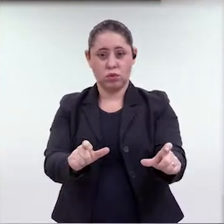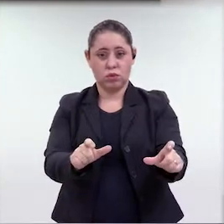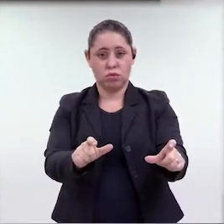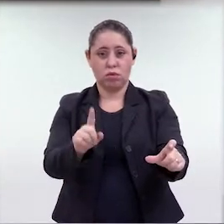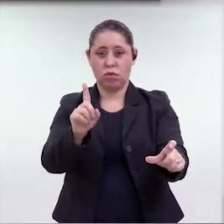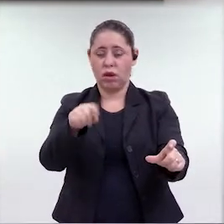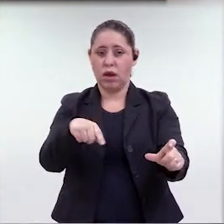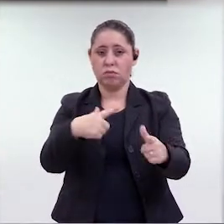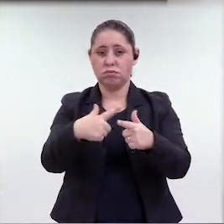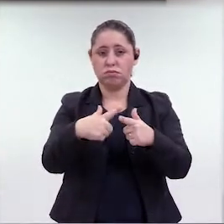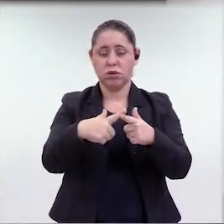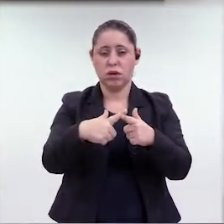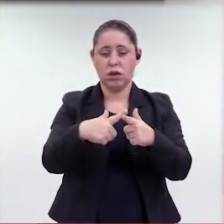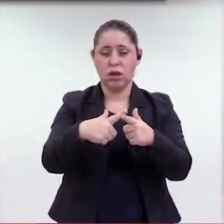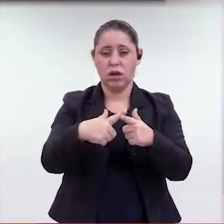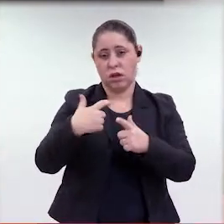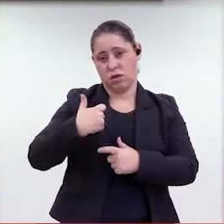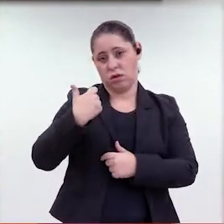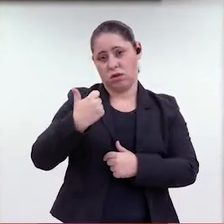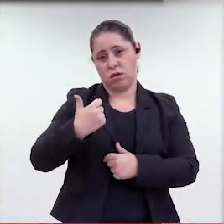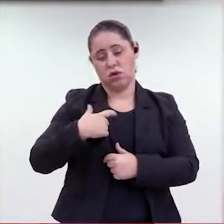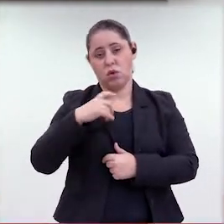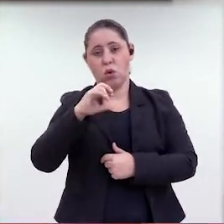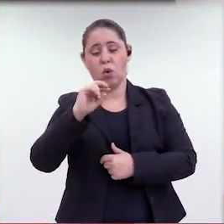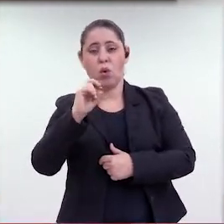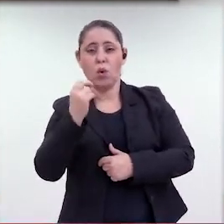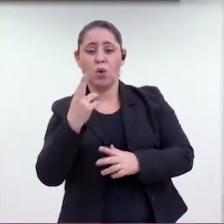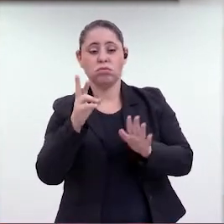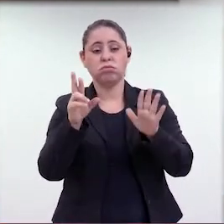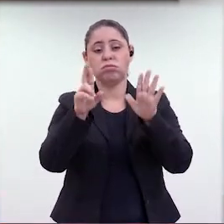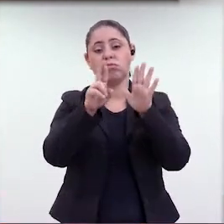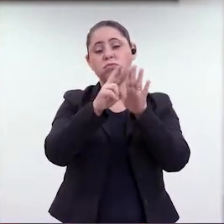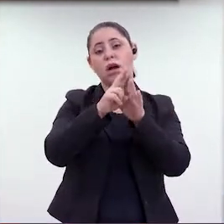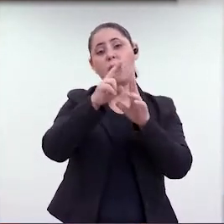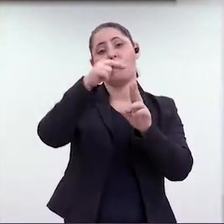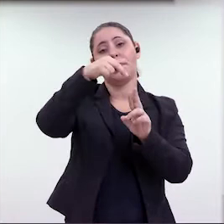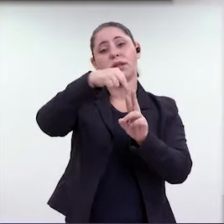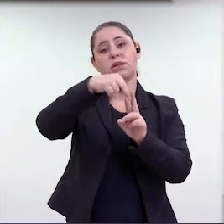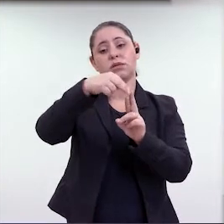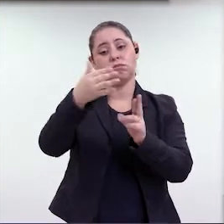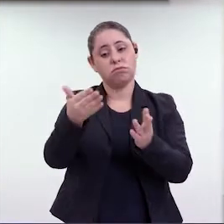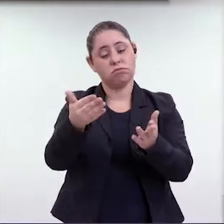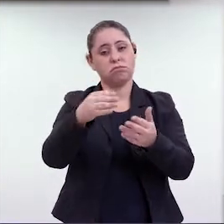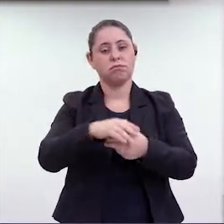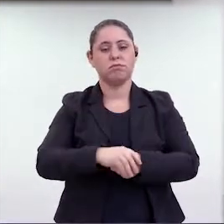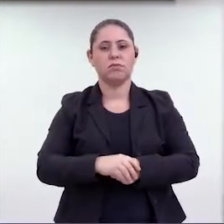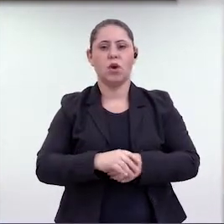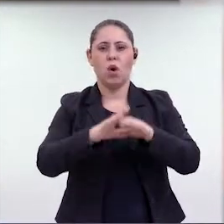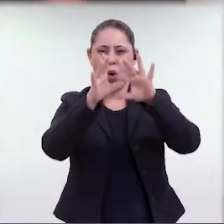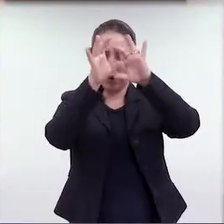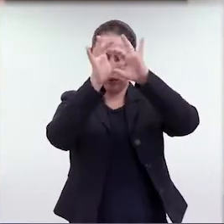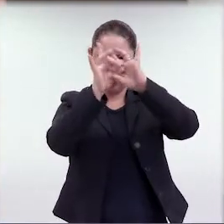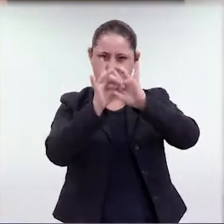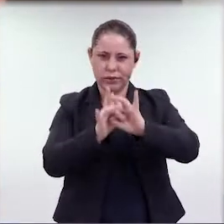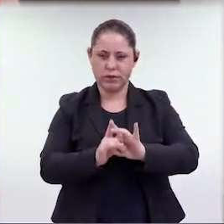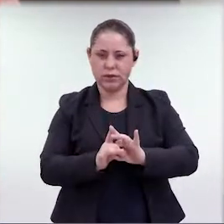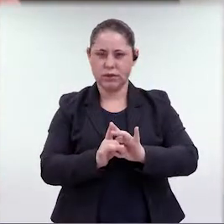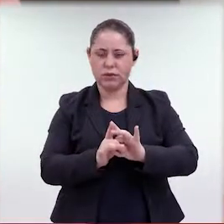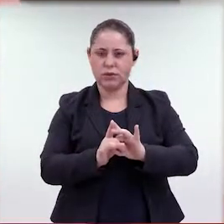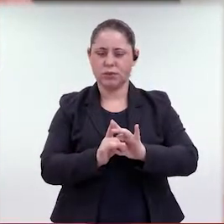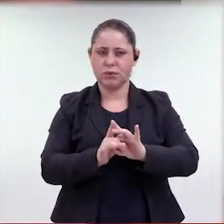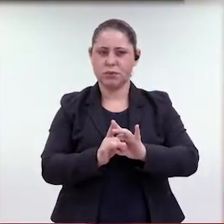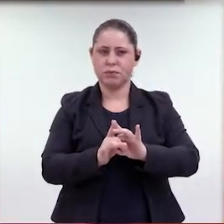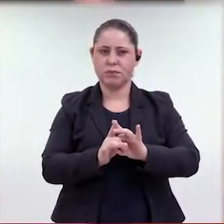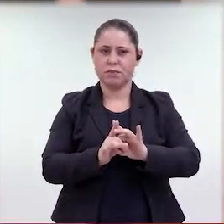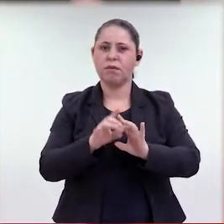cargo, pela idade, ou pela representação mesmo. Agora, uma coisa interessante nesse contexto é que,